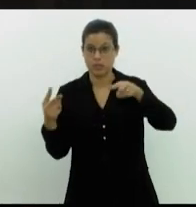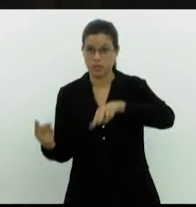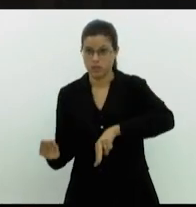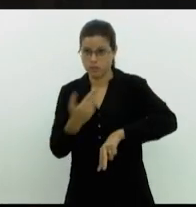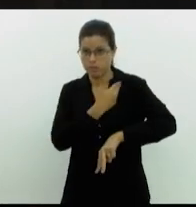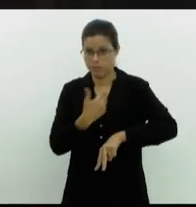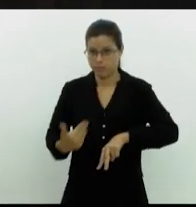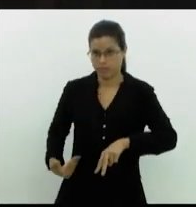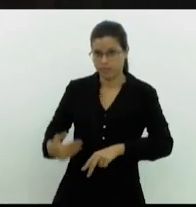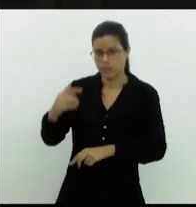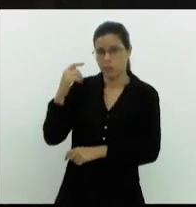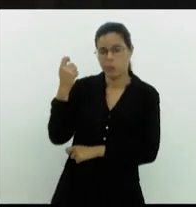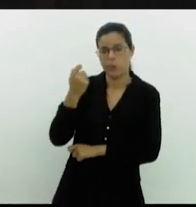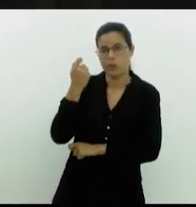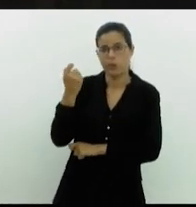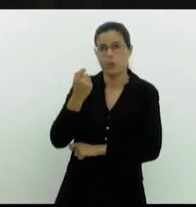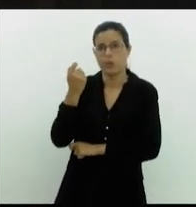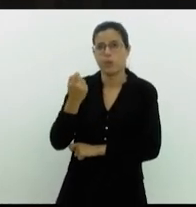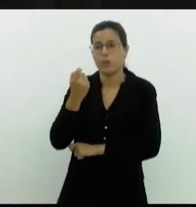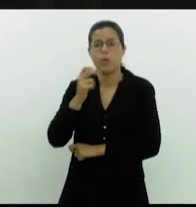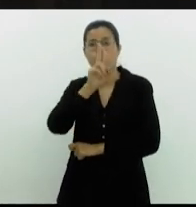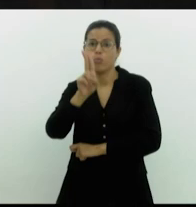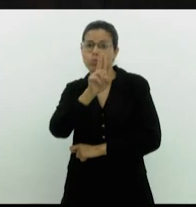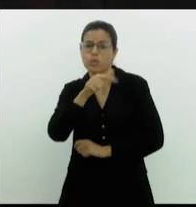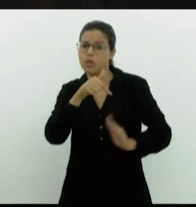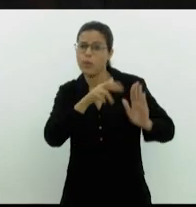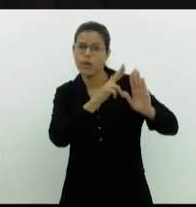Sul em cima desse princípio